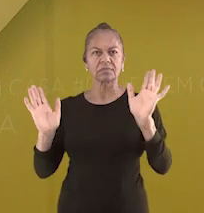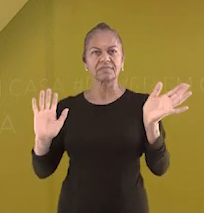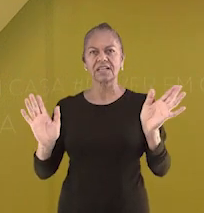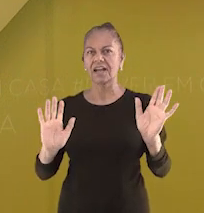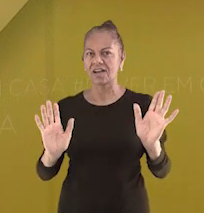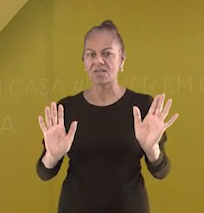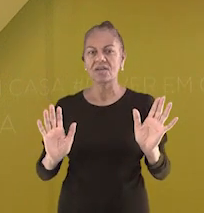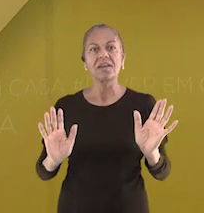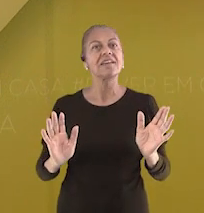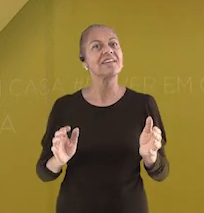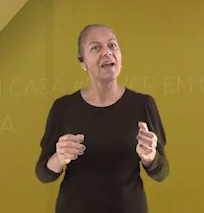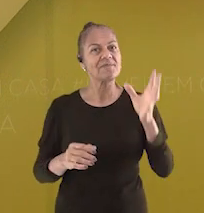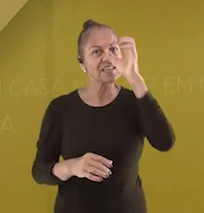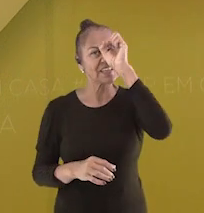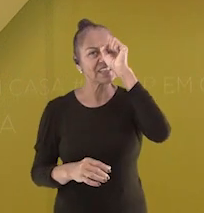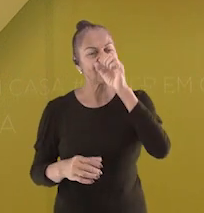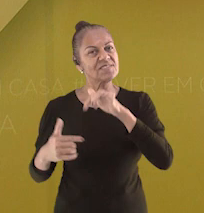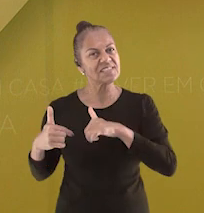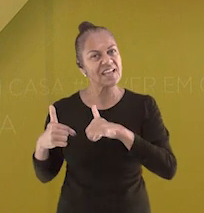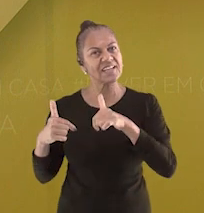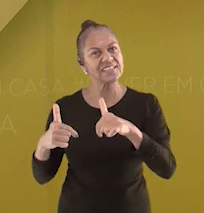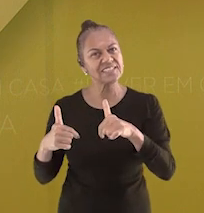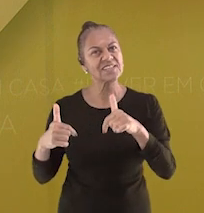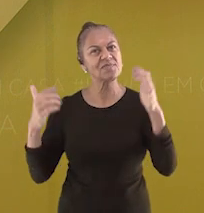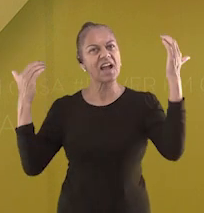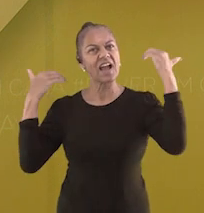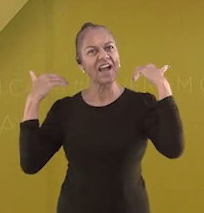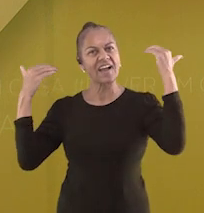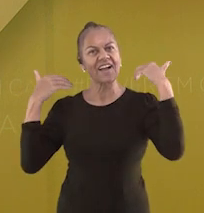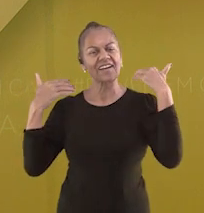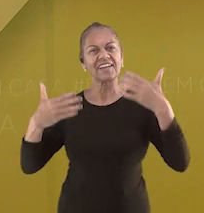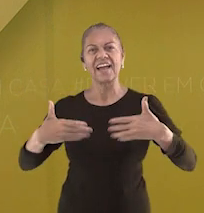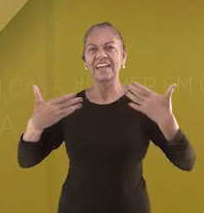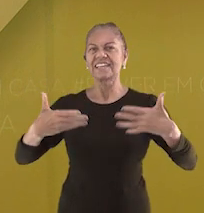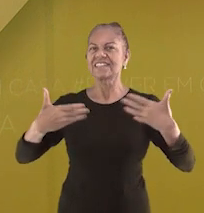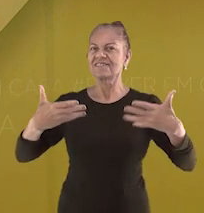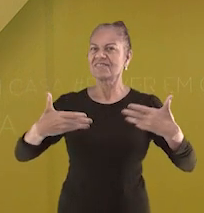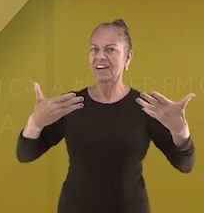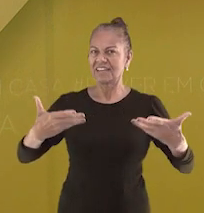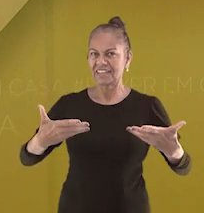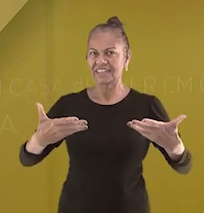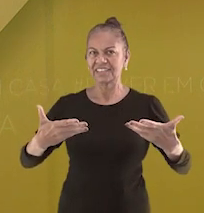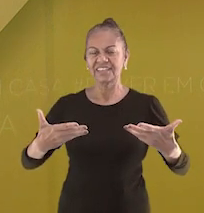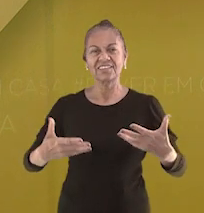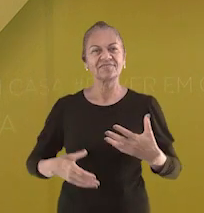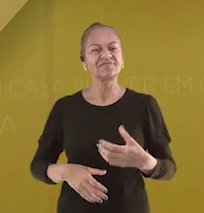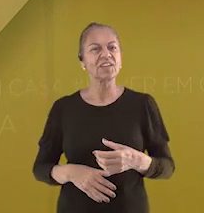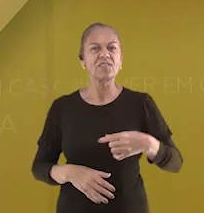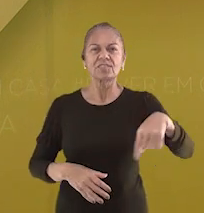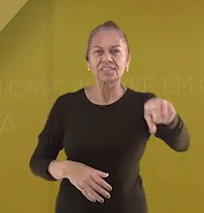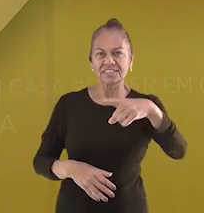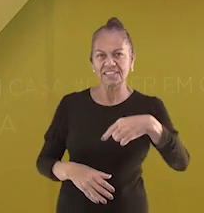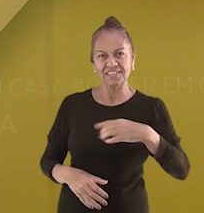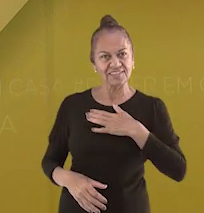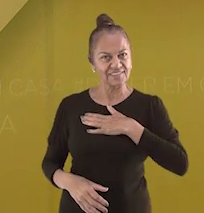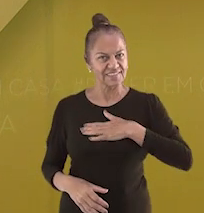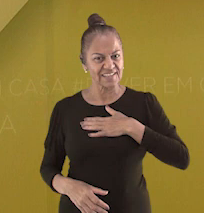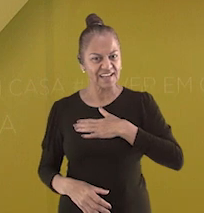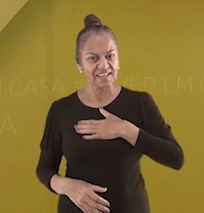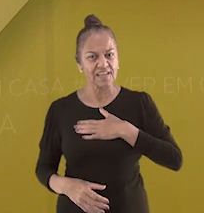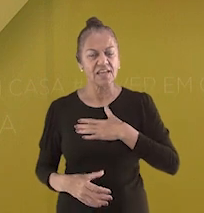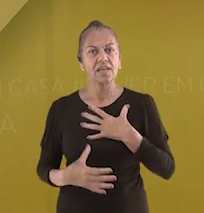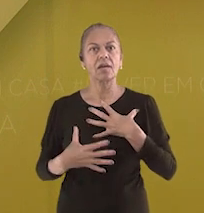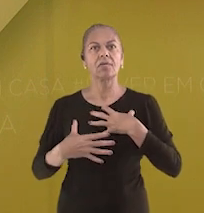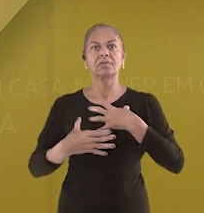fim, aprendemos e fizemos uma aula de ginástica aeróbica muito animada, ao meu ver. E vocês, o que